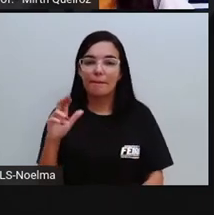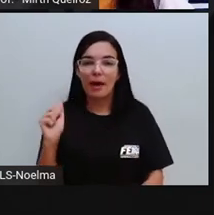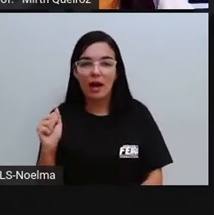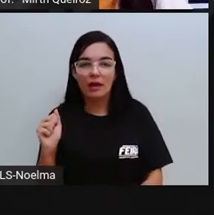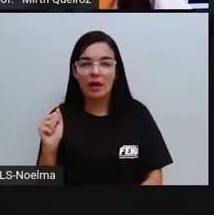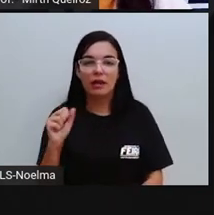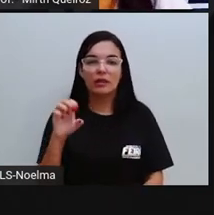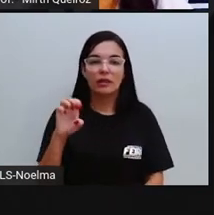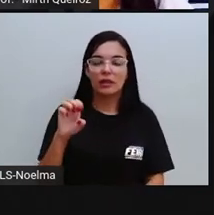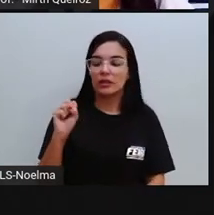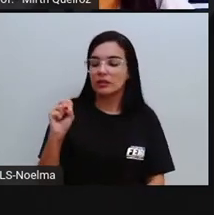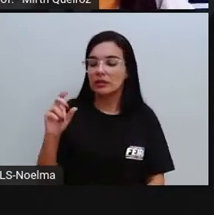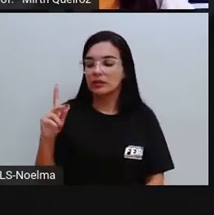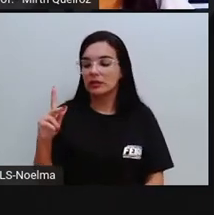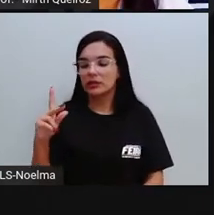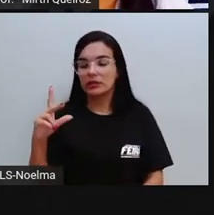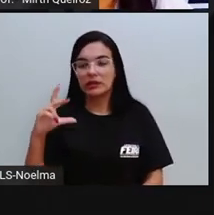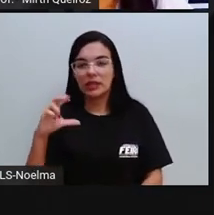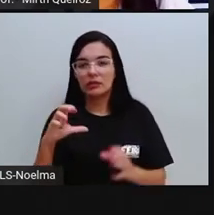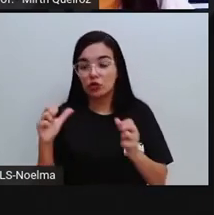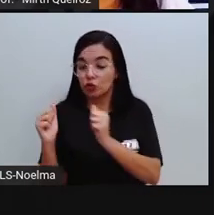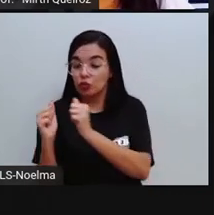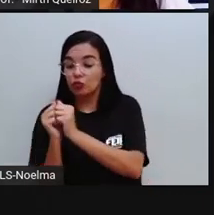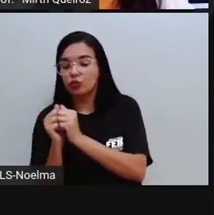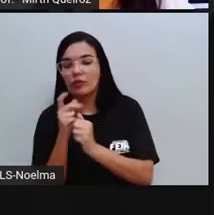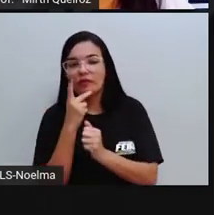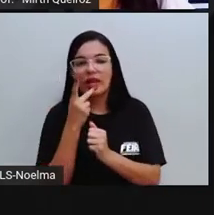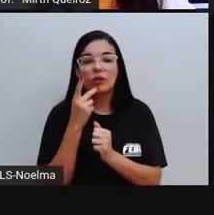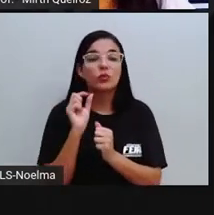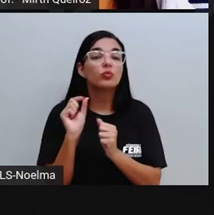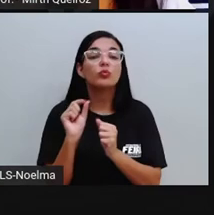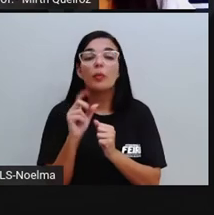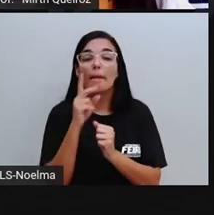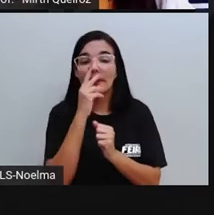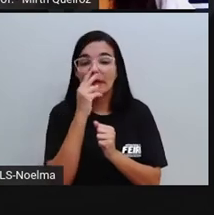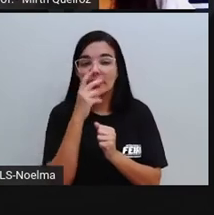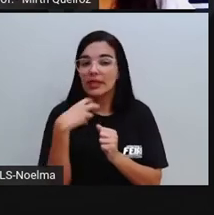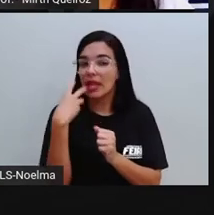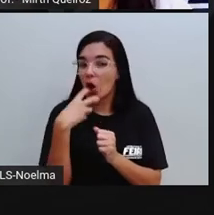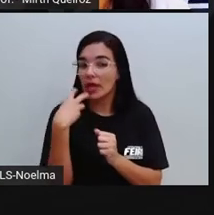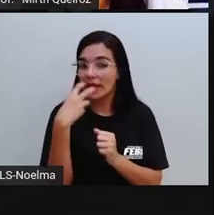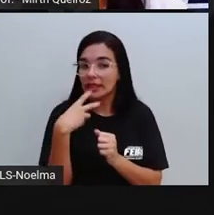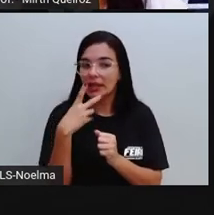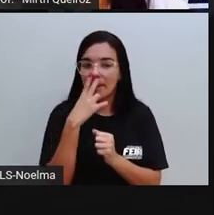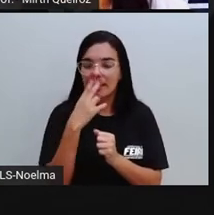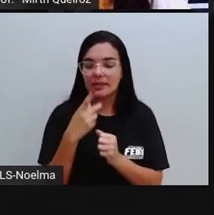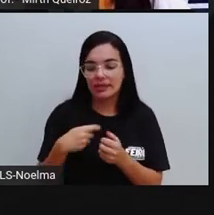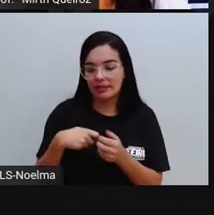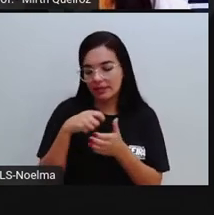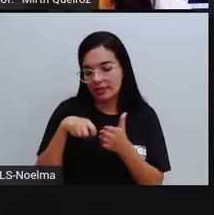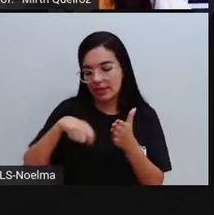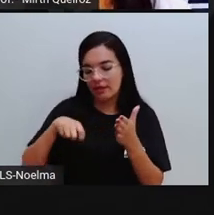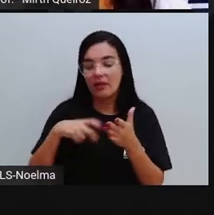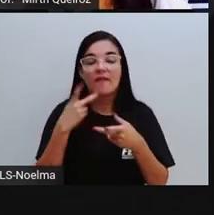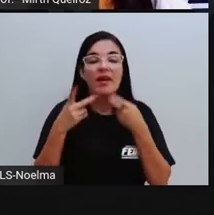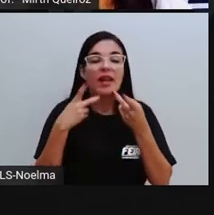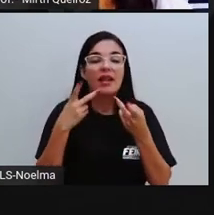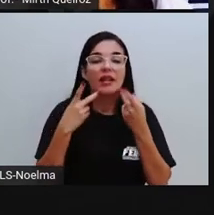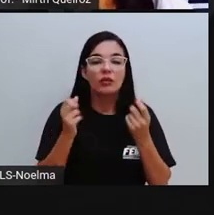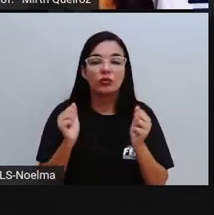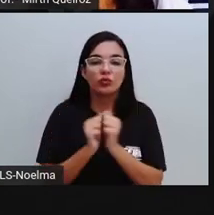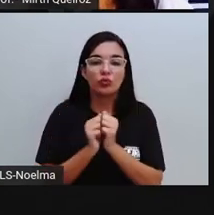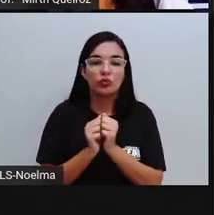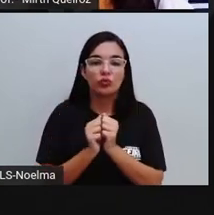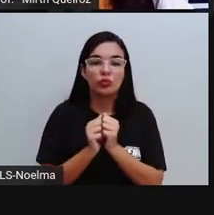escrever. Então, esse ra-es é como se a gente estivesse falando só uma sílaba na nossa oralidade, certo? A mesma coisa acontece aqui, ó.